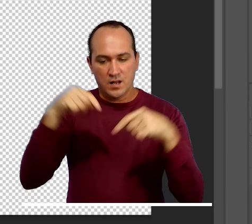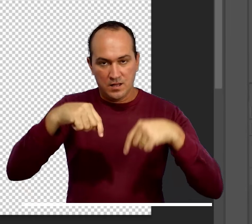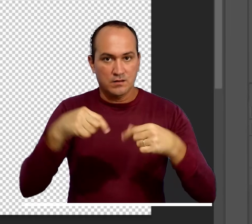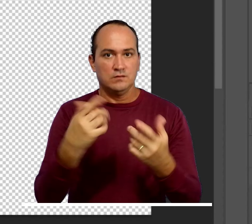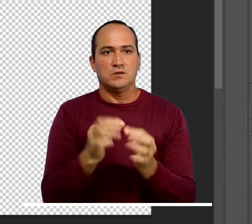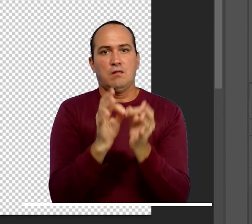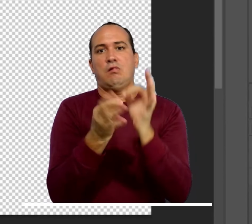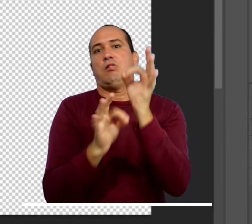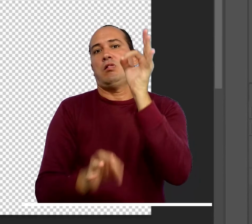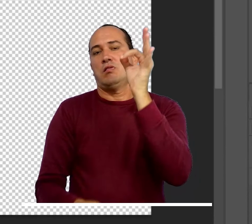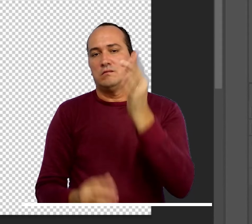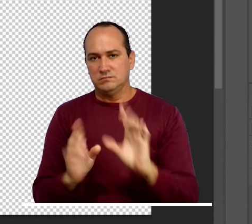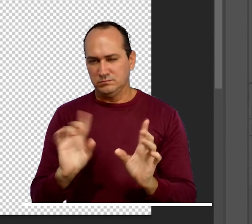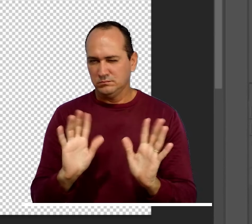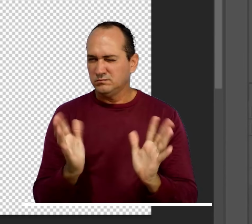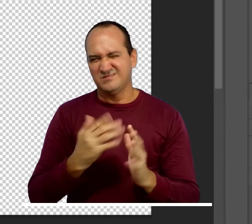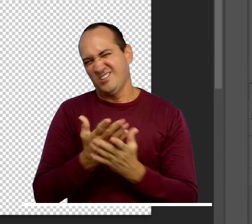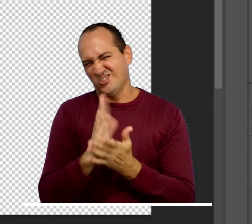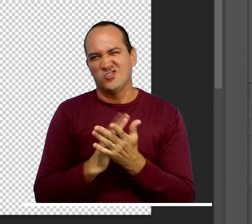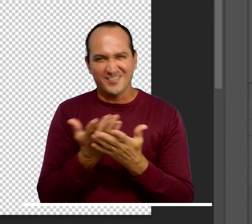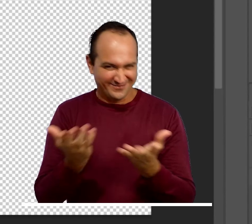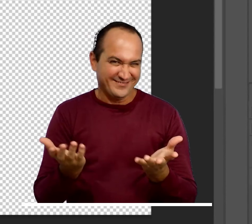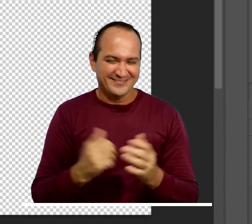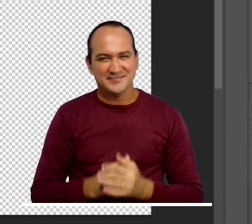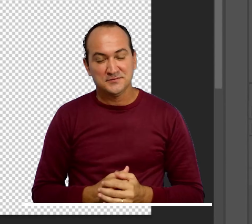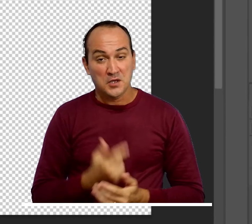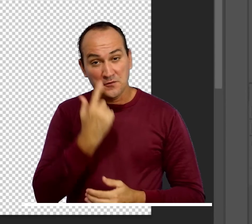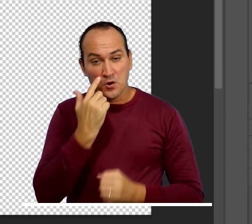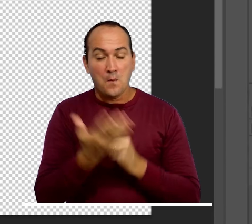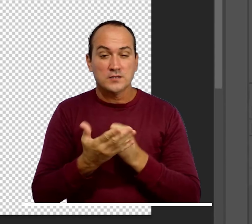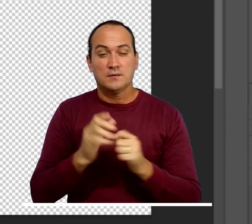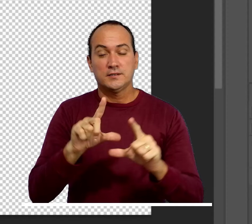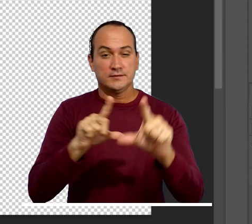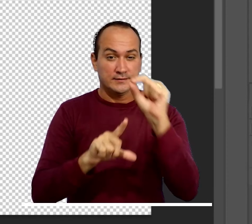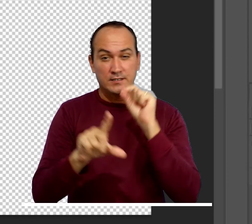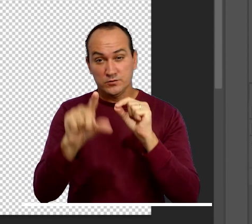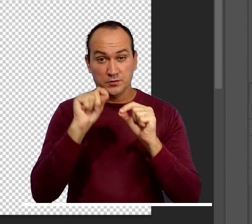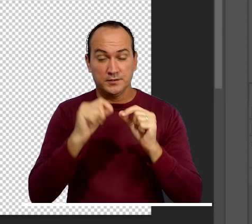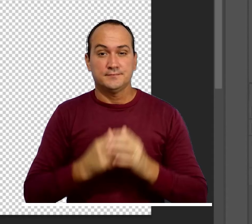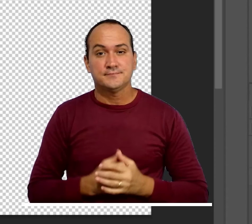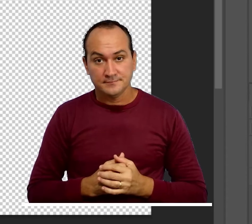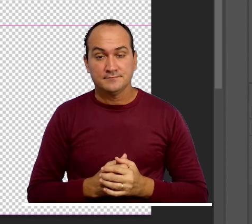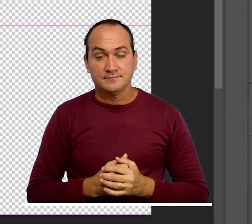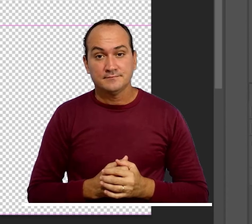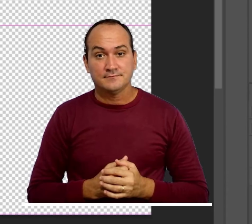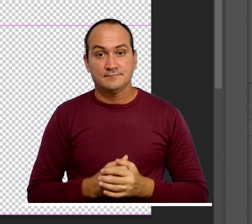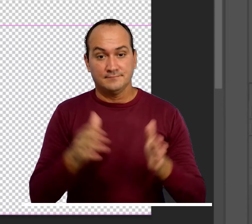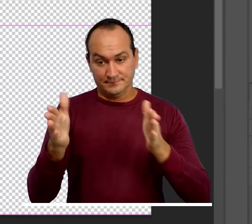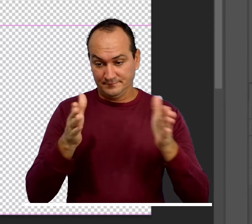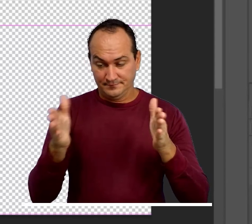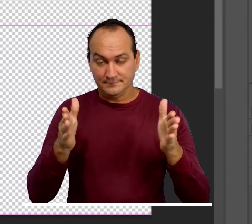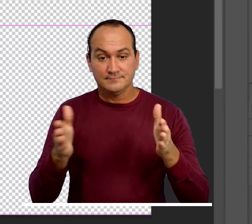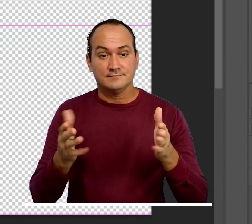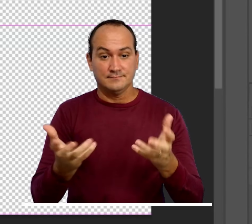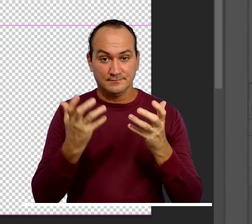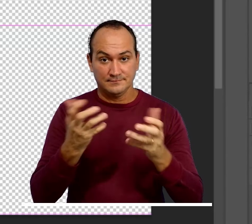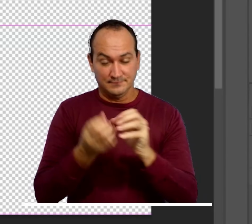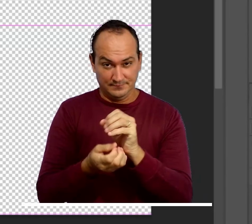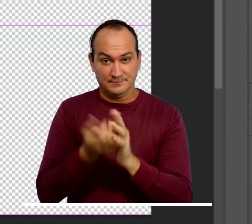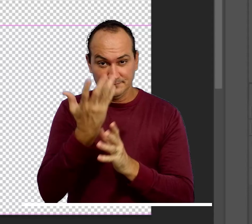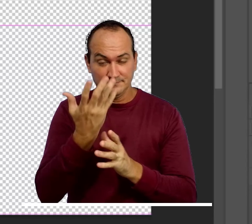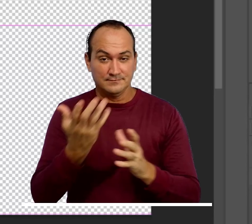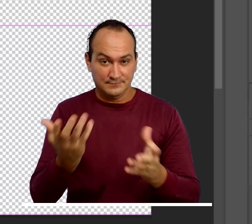não quero que ela se estenda demais, né? Para não ficar chato para vocês. Então basicamente a gente seleciona a parte que a gente quer